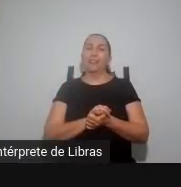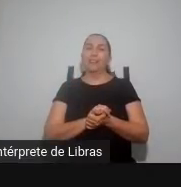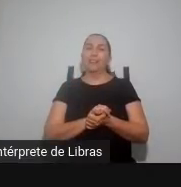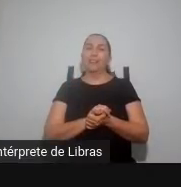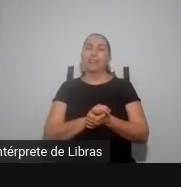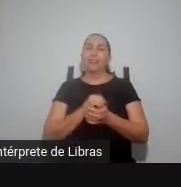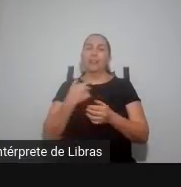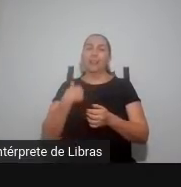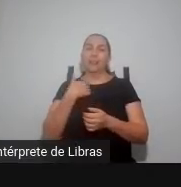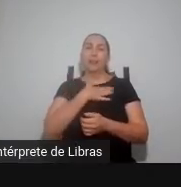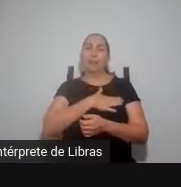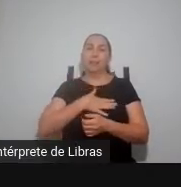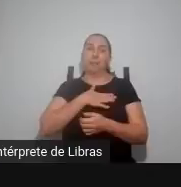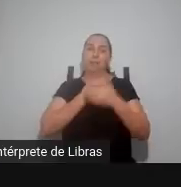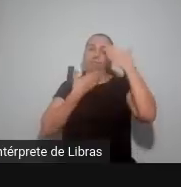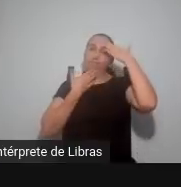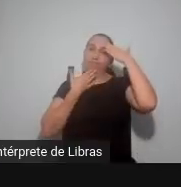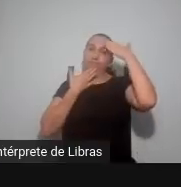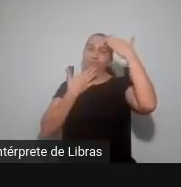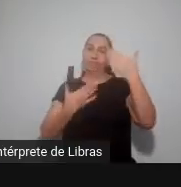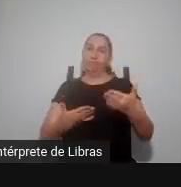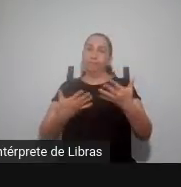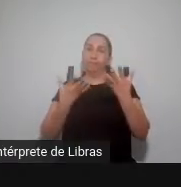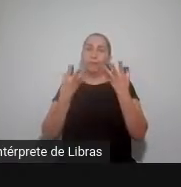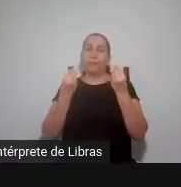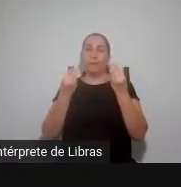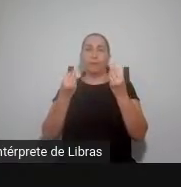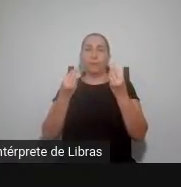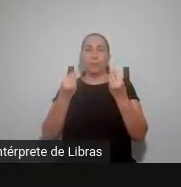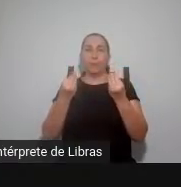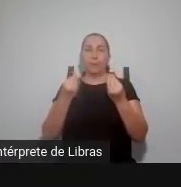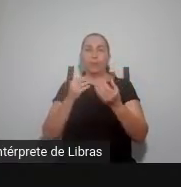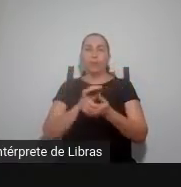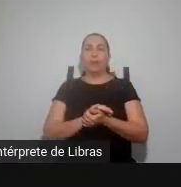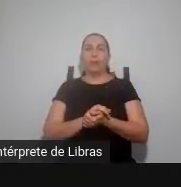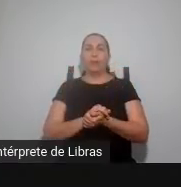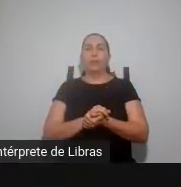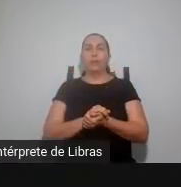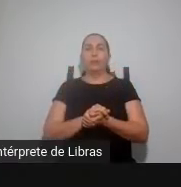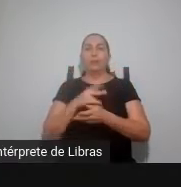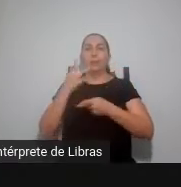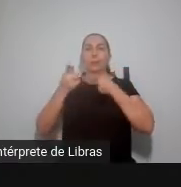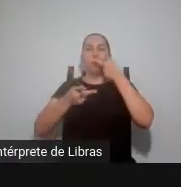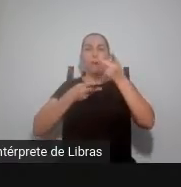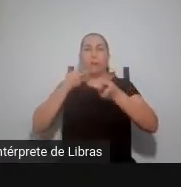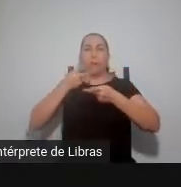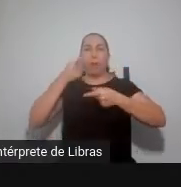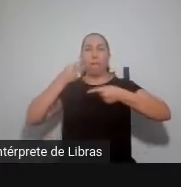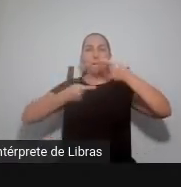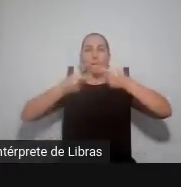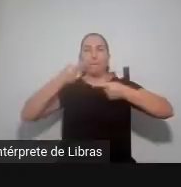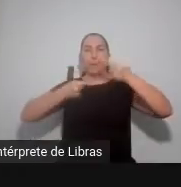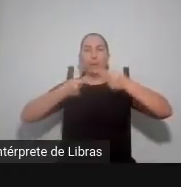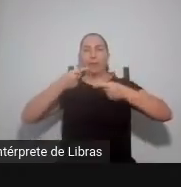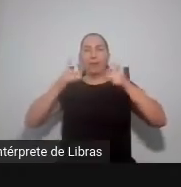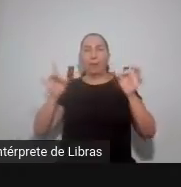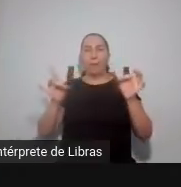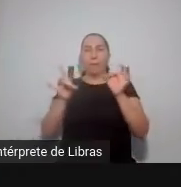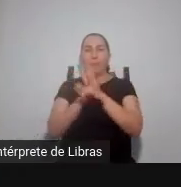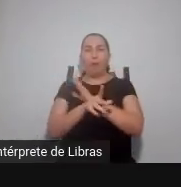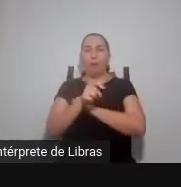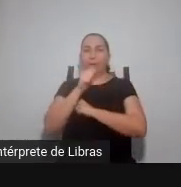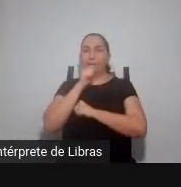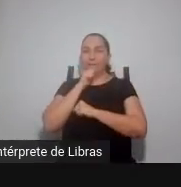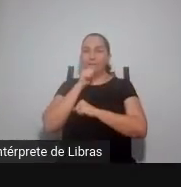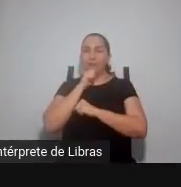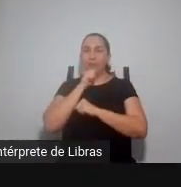quer agradecer muito. Como a Doc e eu falamos de alguma maneira, a nossa conversa não se encerra aqui, né, Doc?